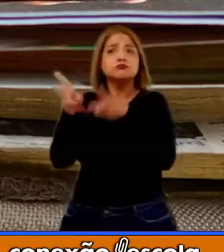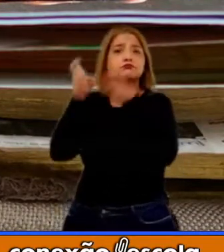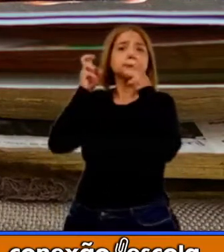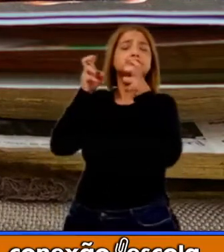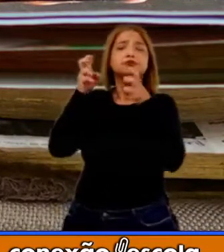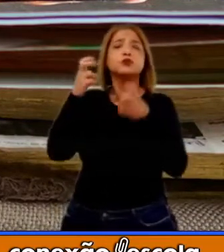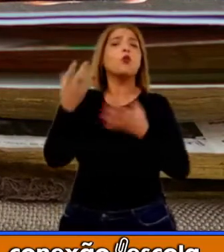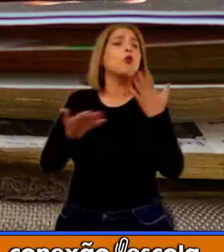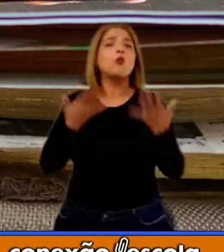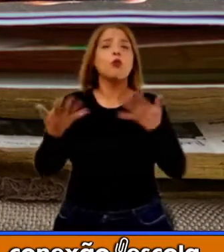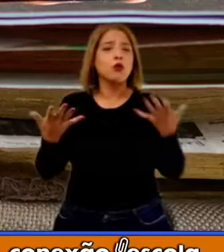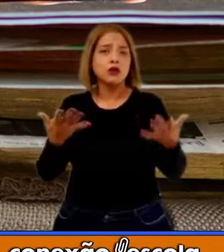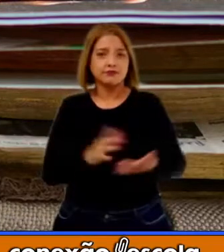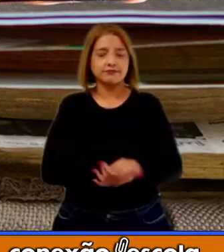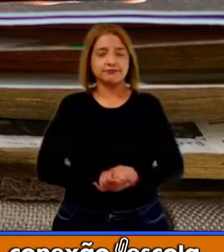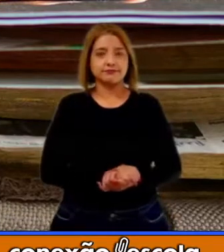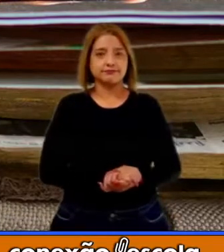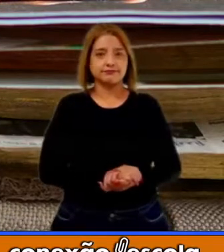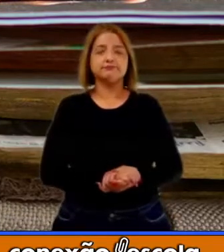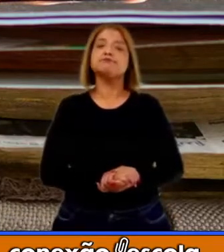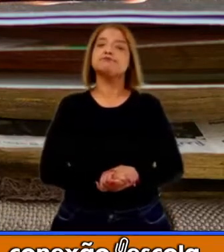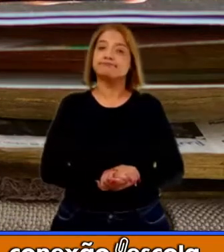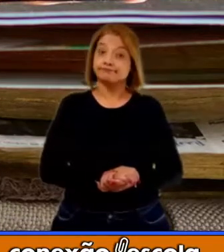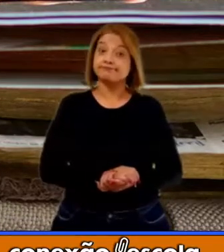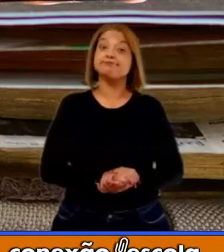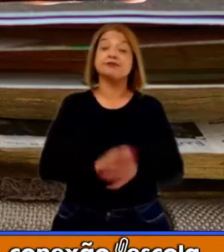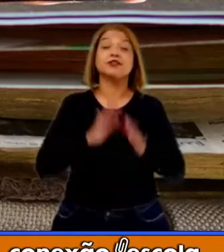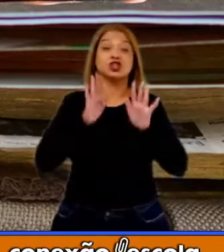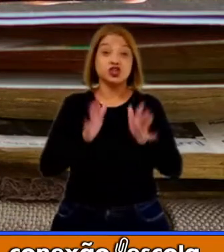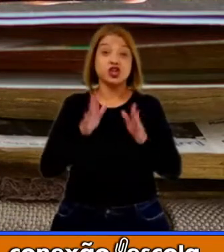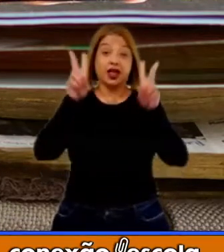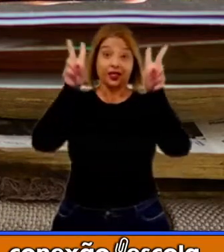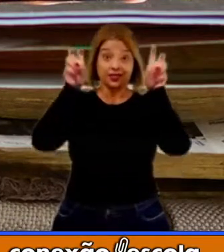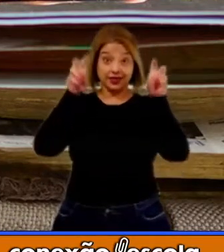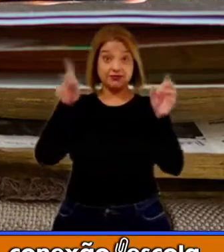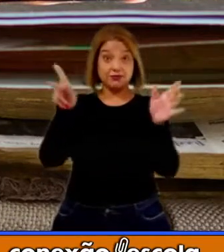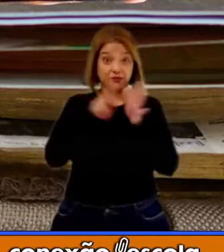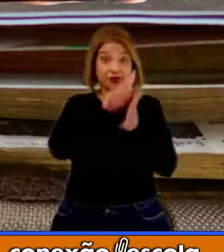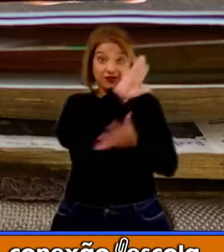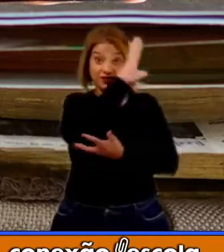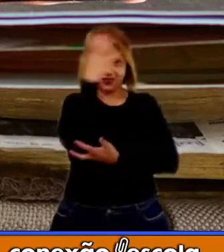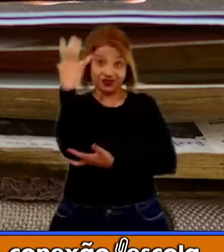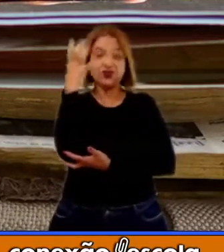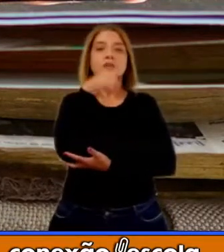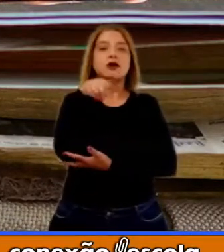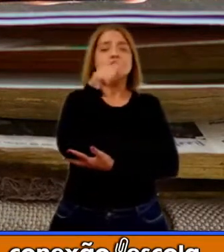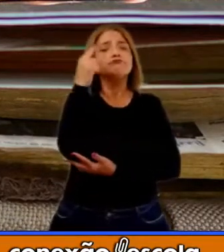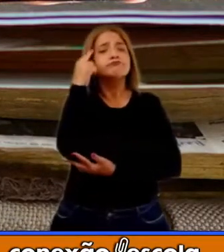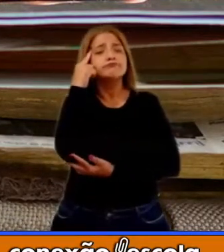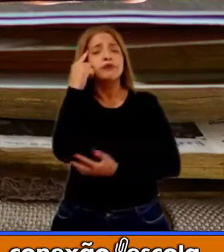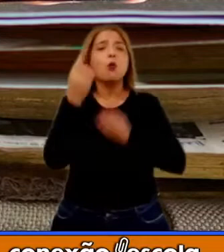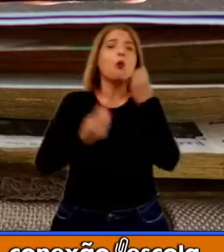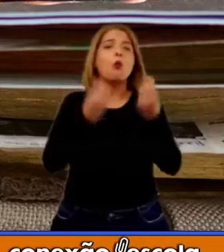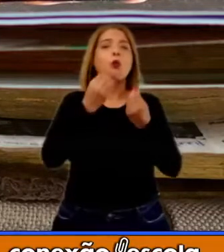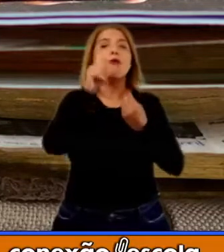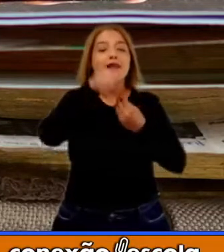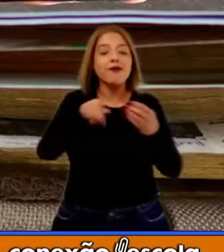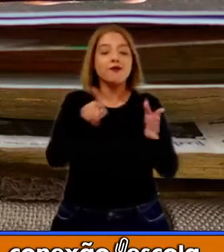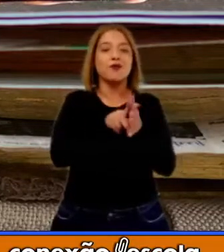nesta tela? Bom, já que a temática é natureza, vamos pensar sobre a